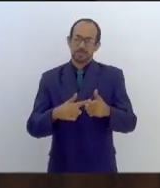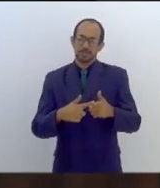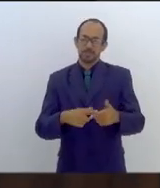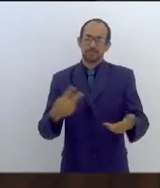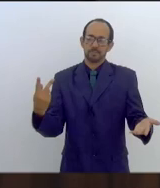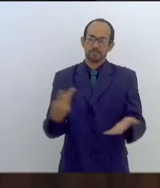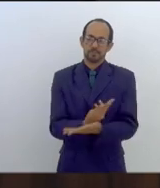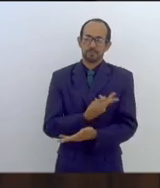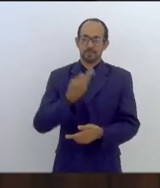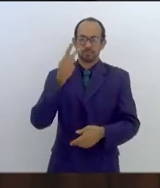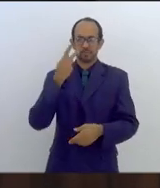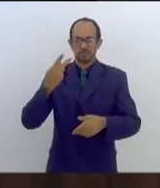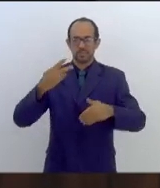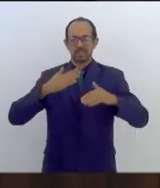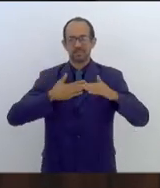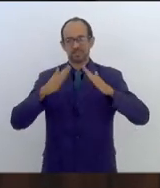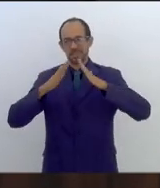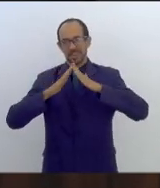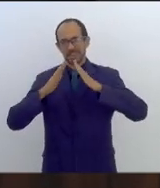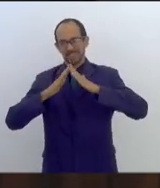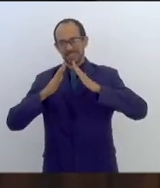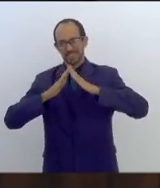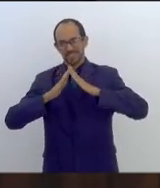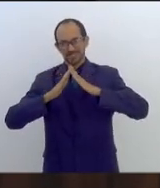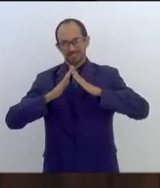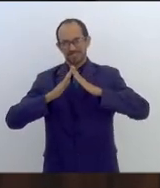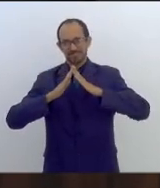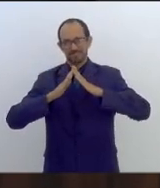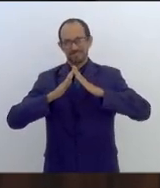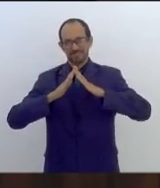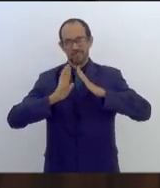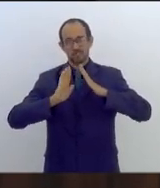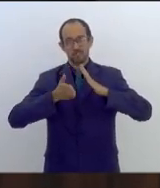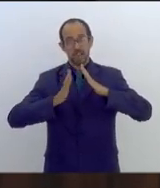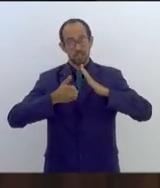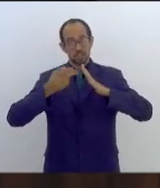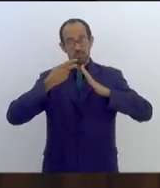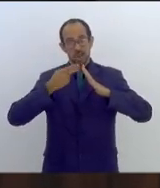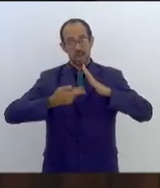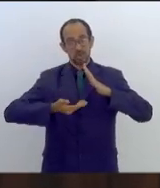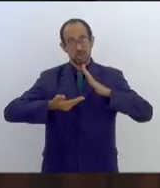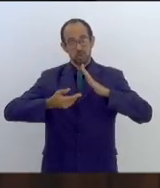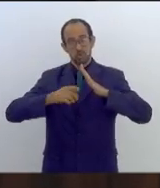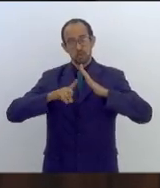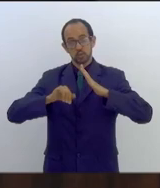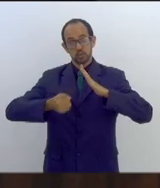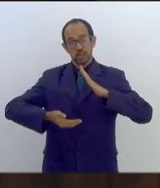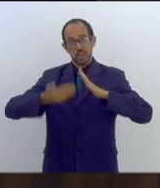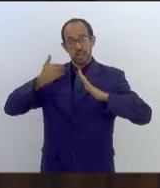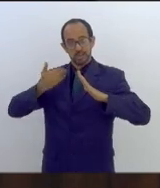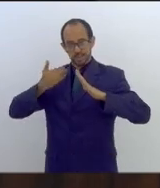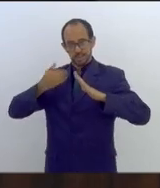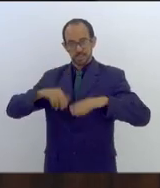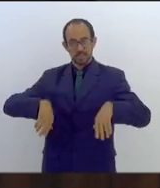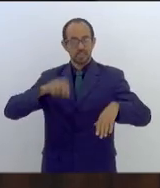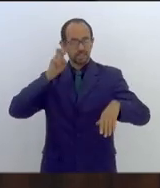umas visitas em casa. E aí eu já tinha falado isso no dia anterior, na quinta-feira, para o Val.